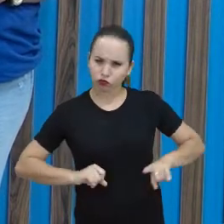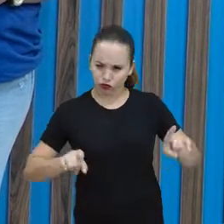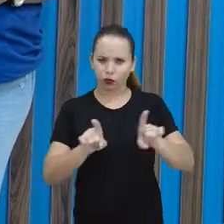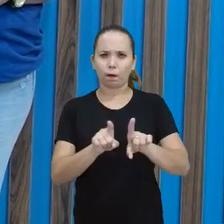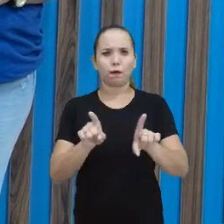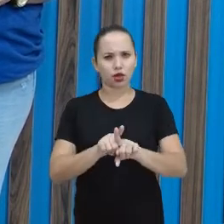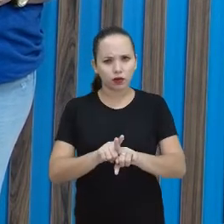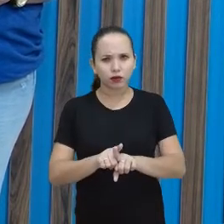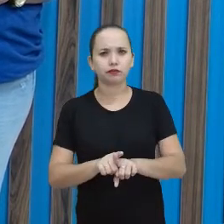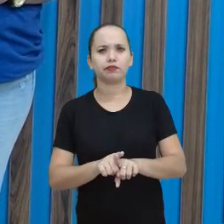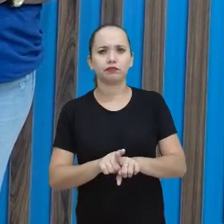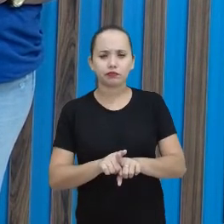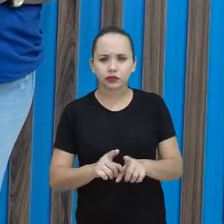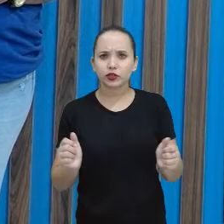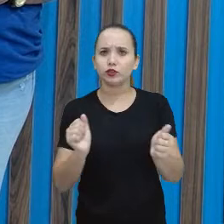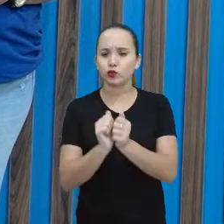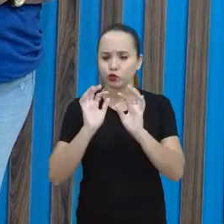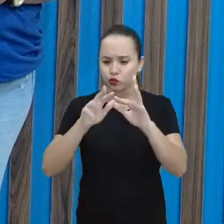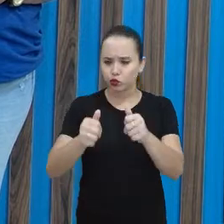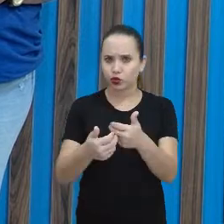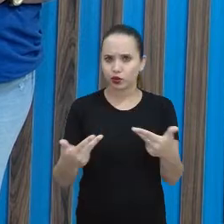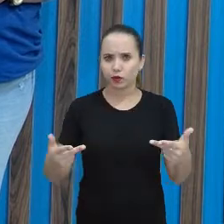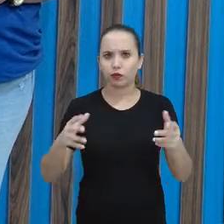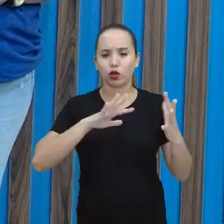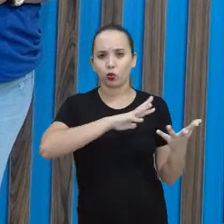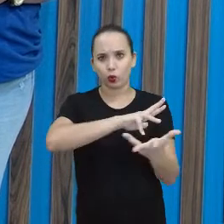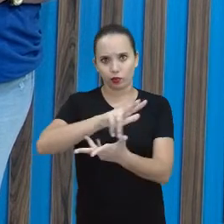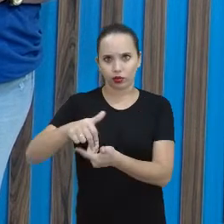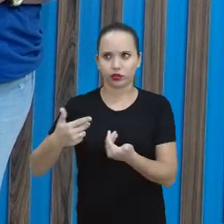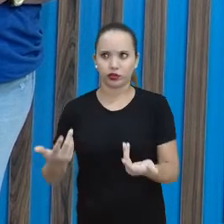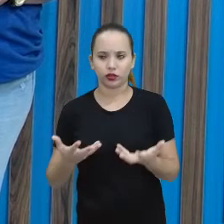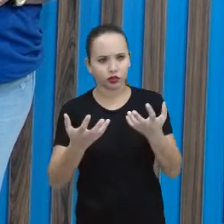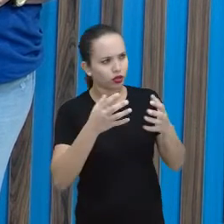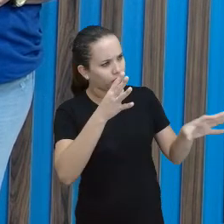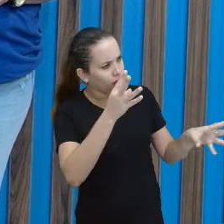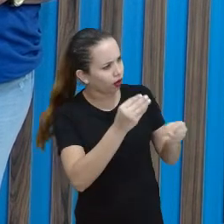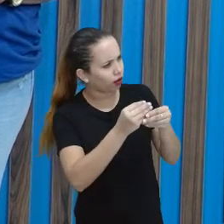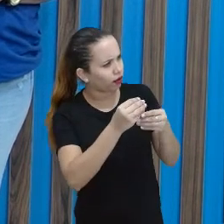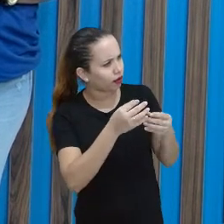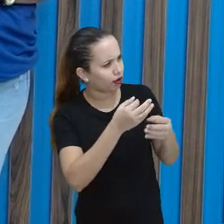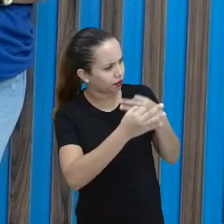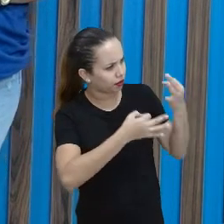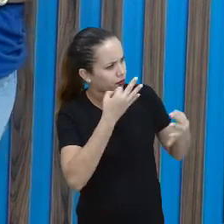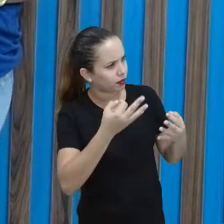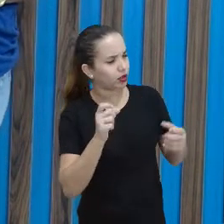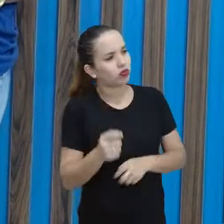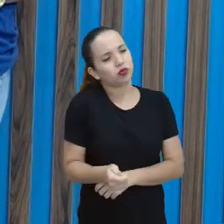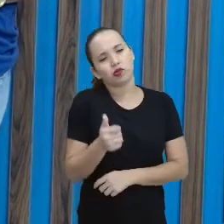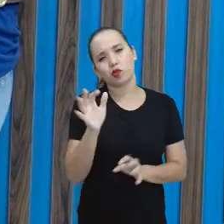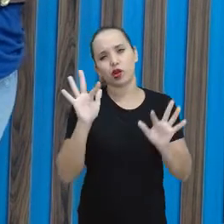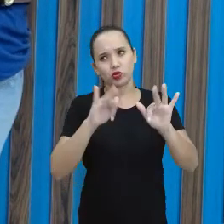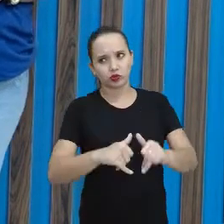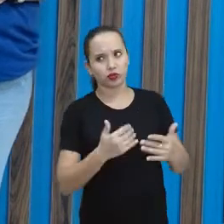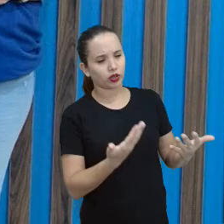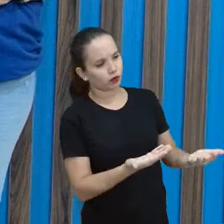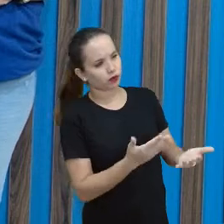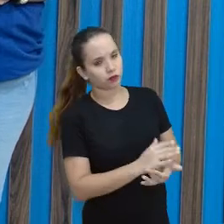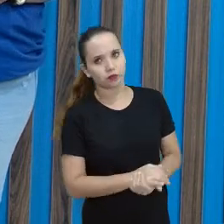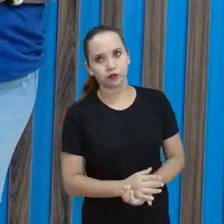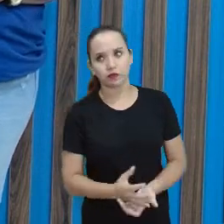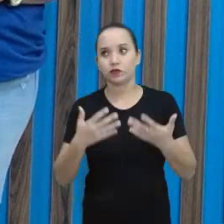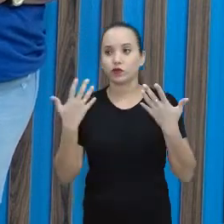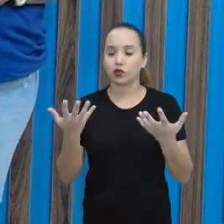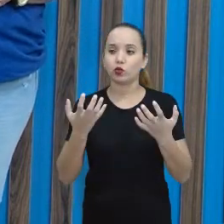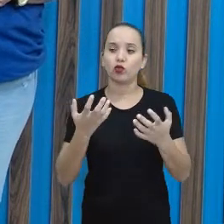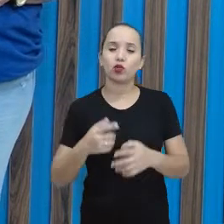os animais aí no nosso planeta, né? Quer comentar alguma coisa, professora Cláudia? Estamos já chegando no finzinho da nossa aula. Eu queria que